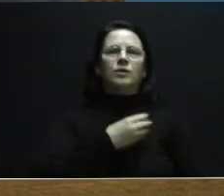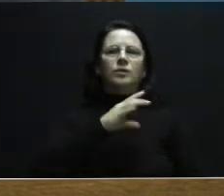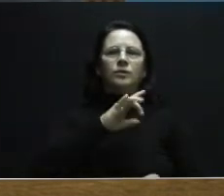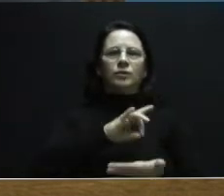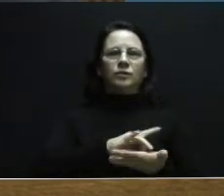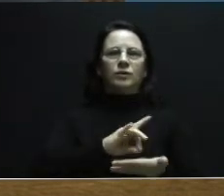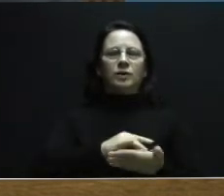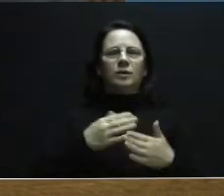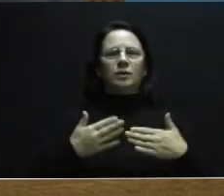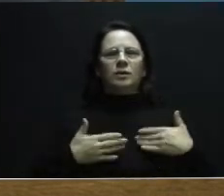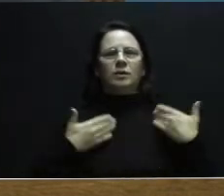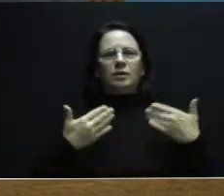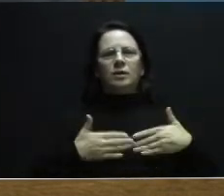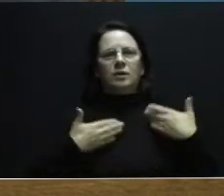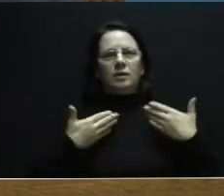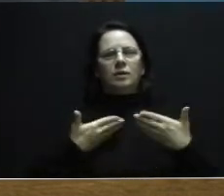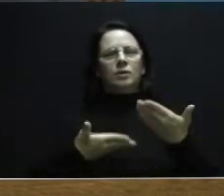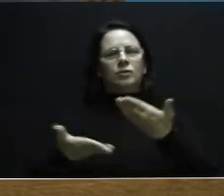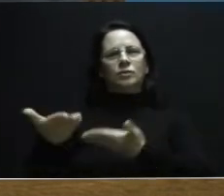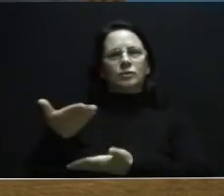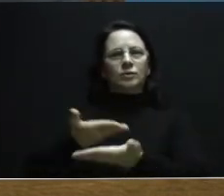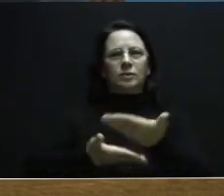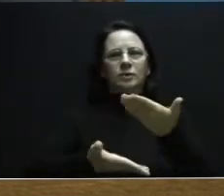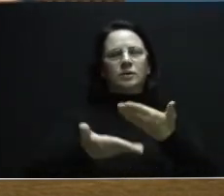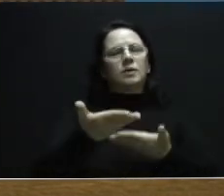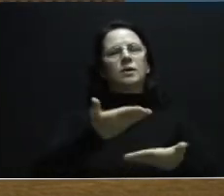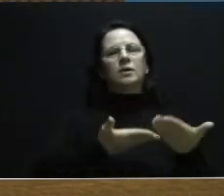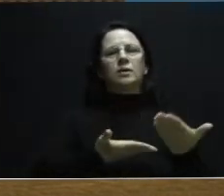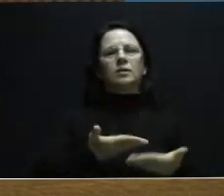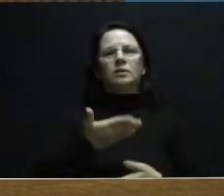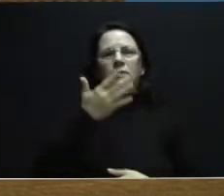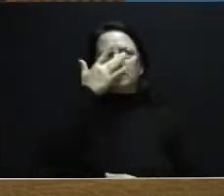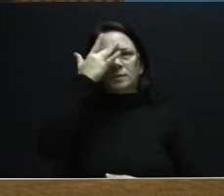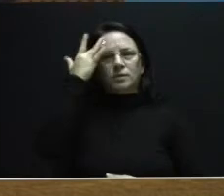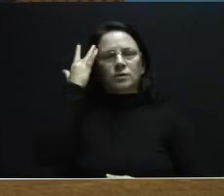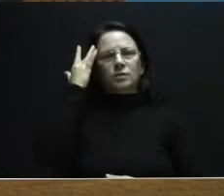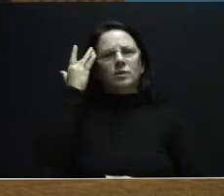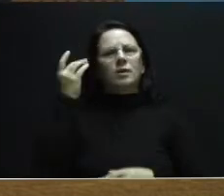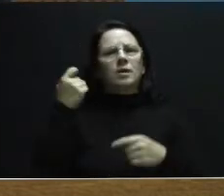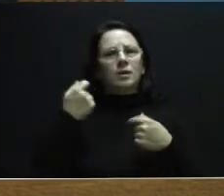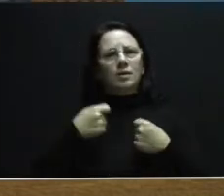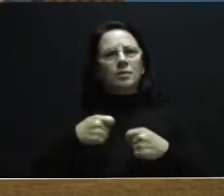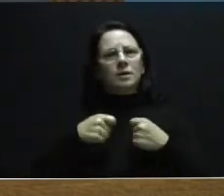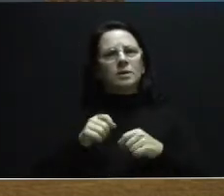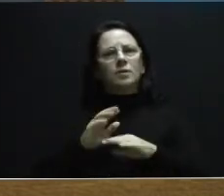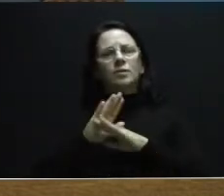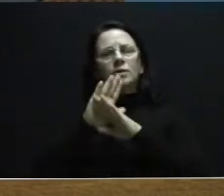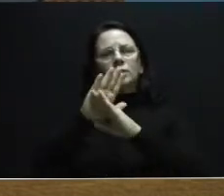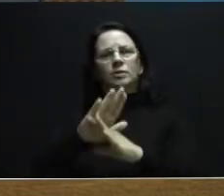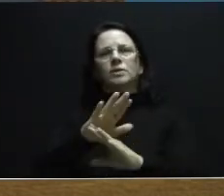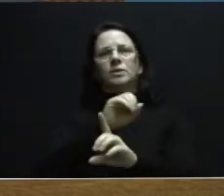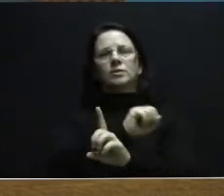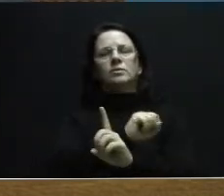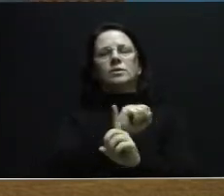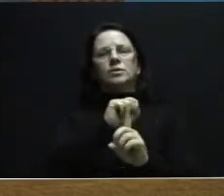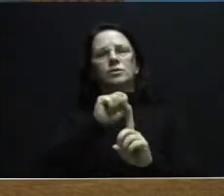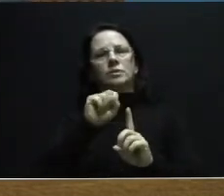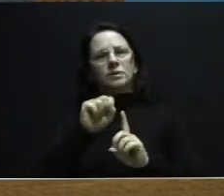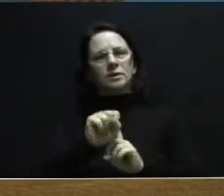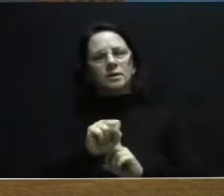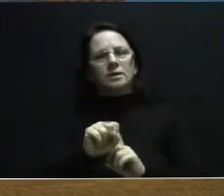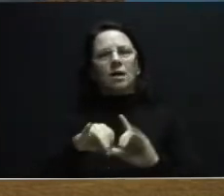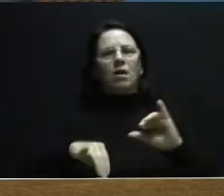a alegria de conviver com outras pessoas. A gente precisa contribuir numa sociedade tão sofrida com